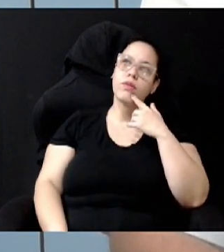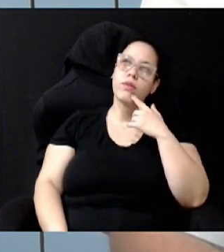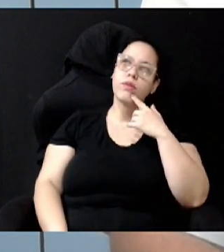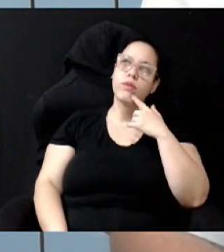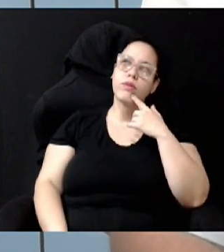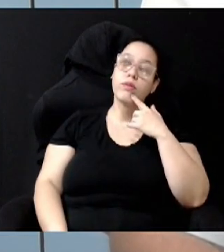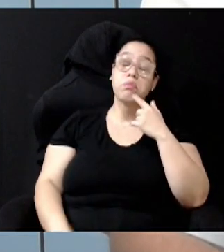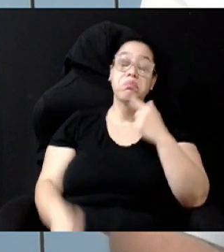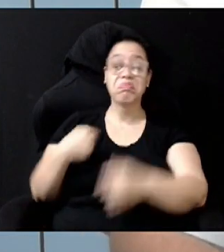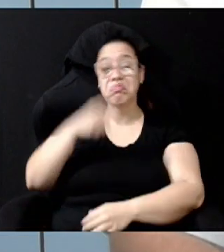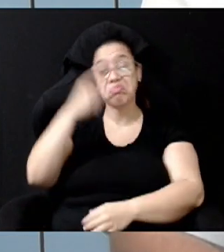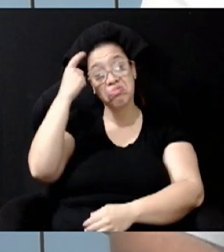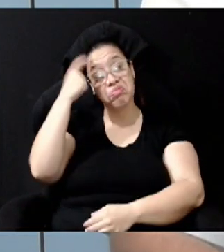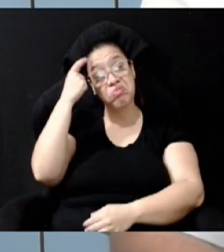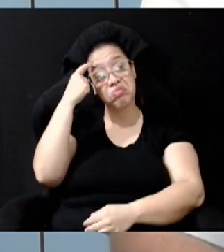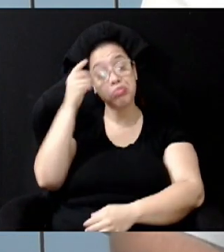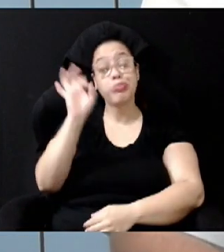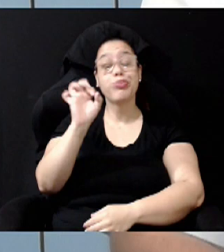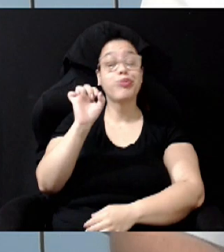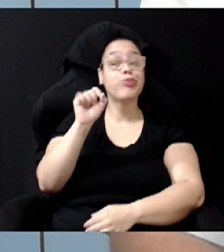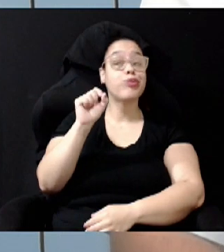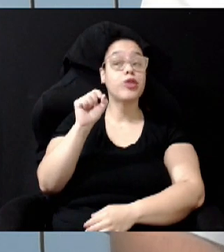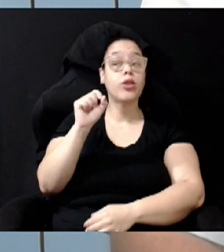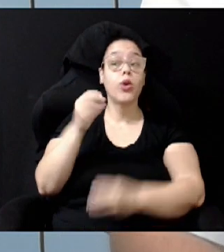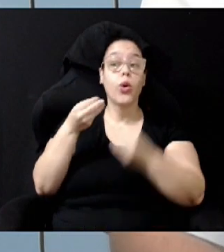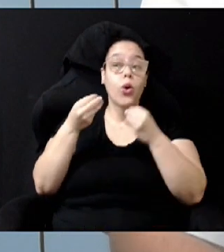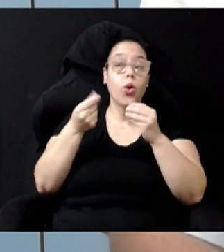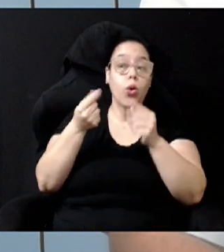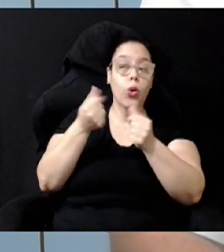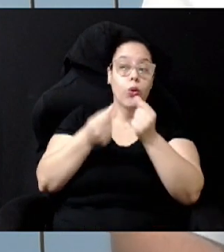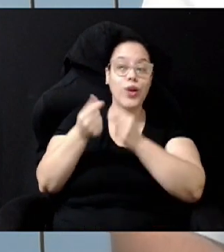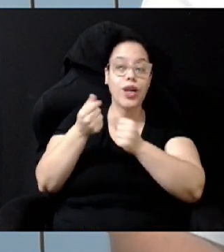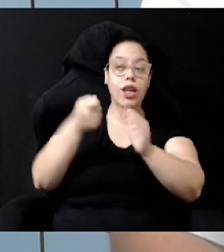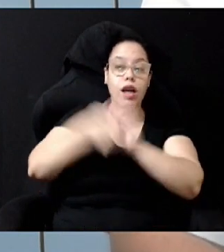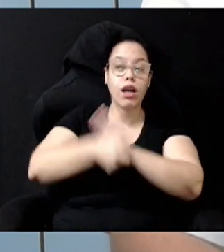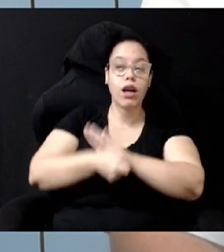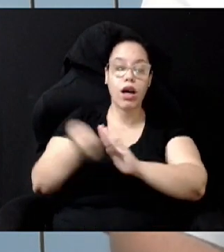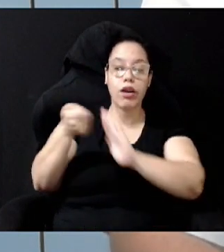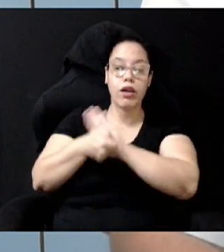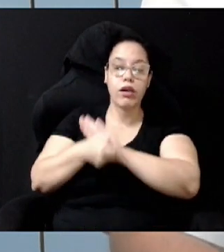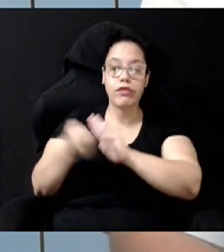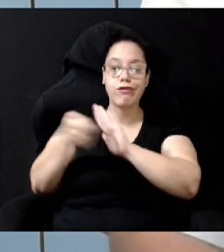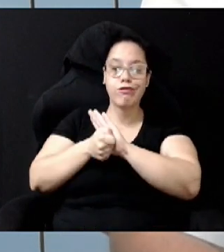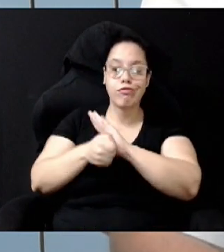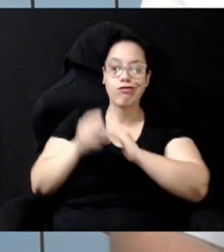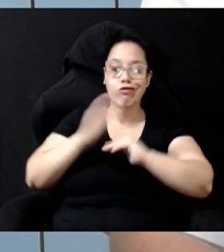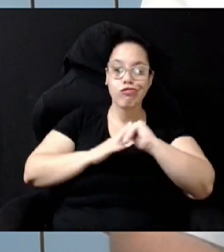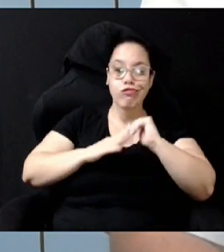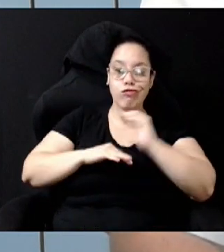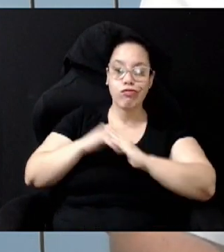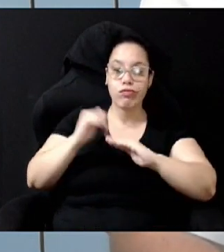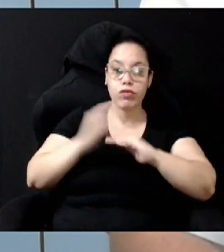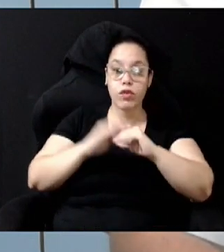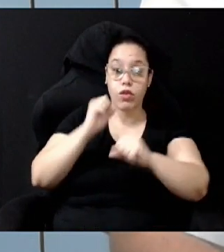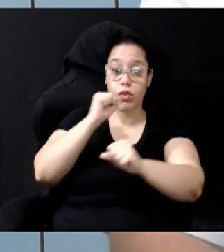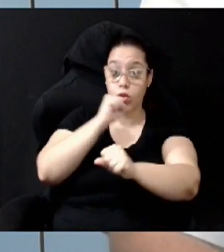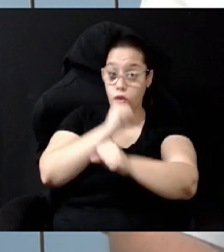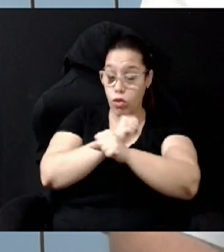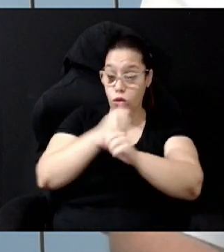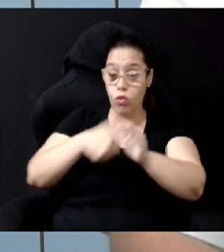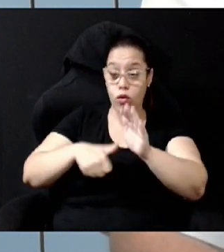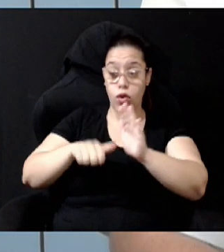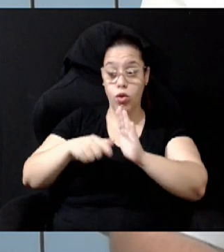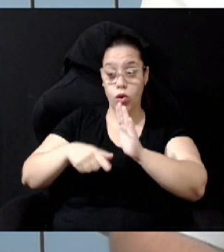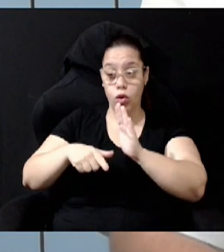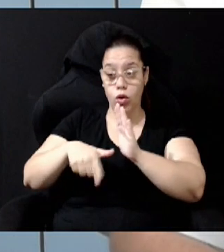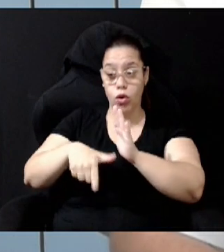pensar, inclusive, como financiar ações que vão estancar ou vão reverter esse processo.